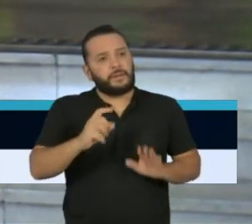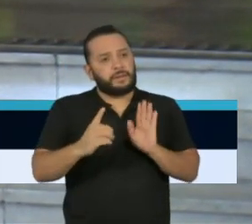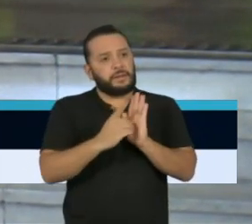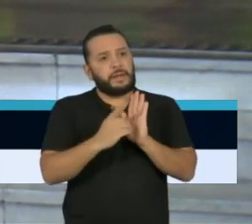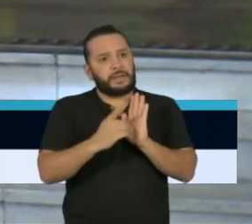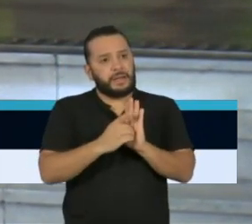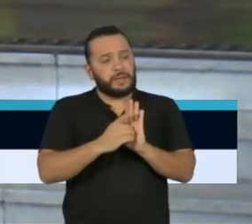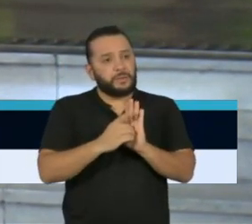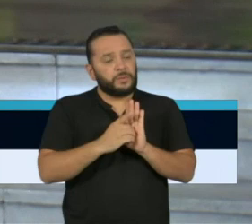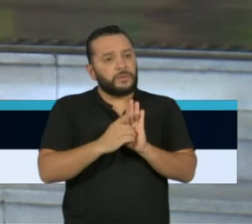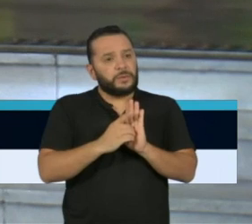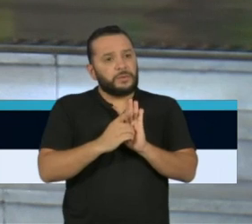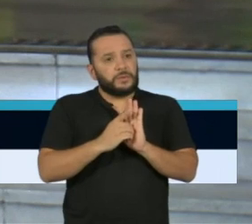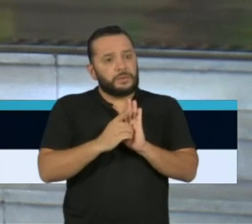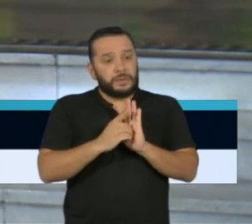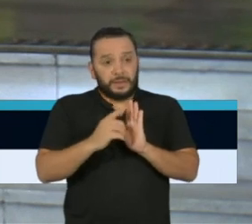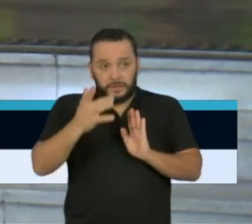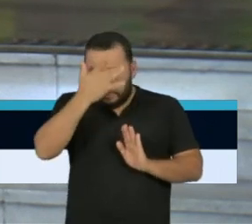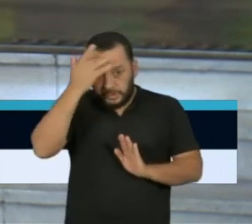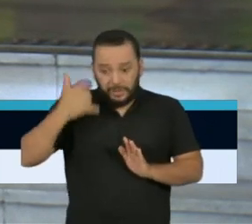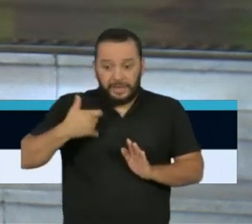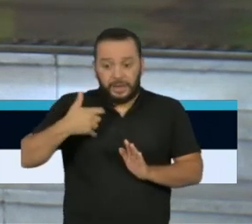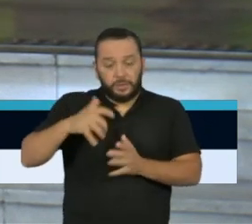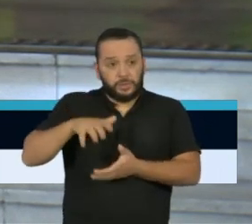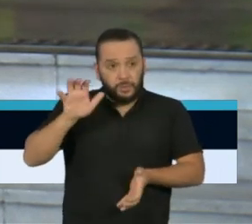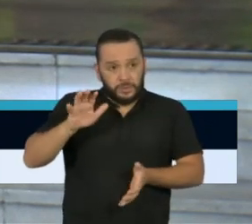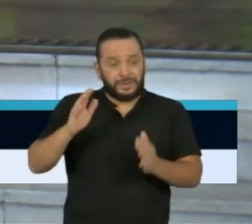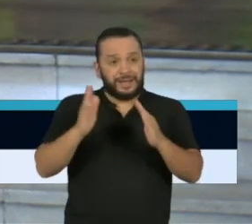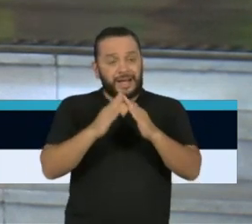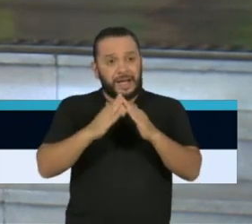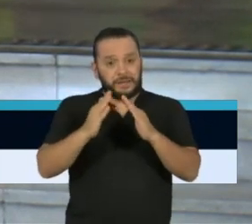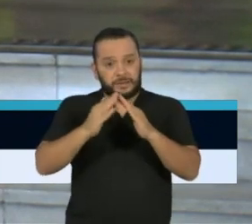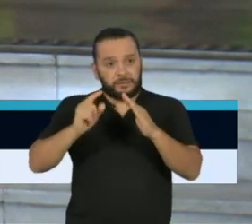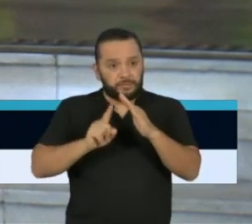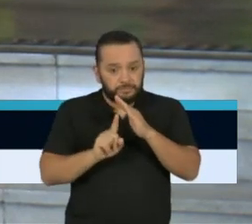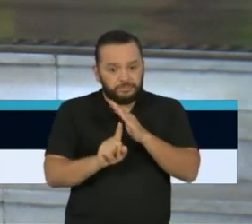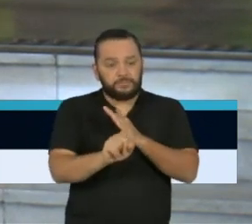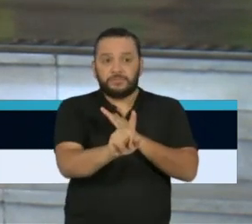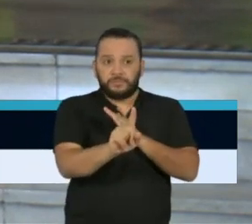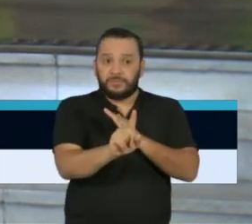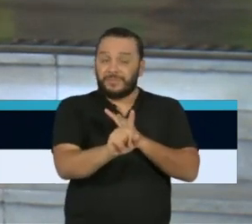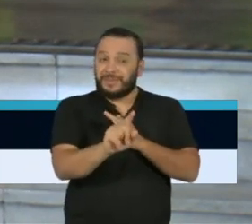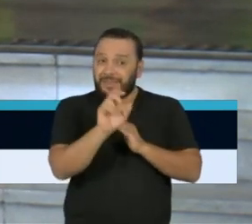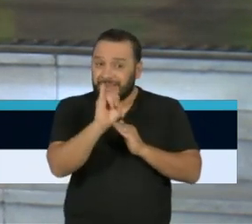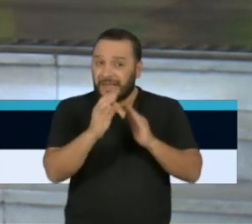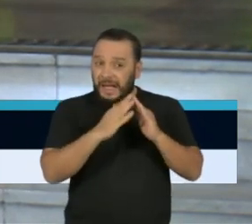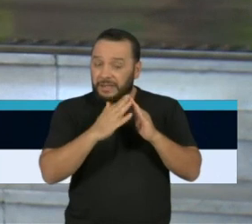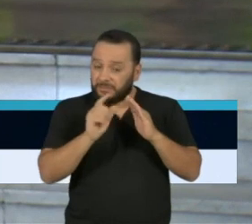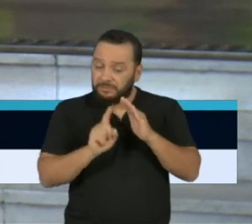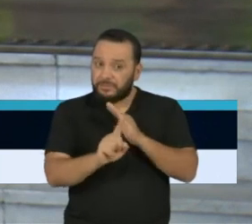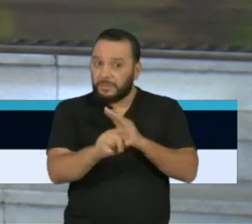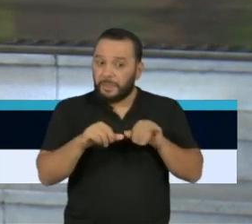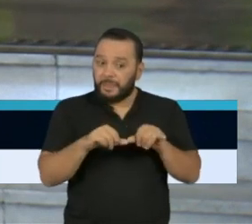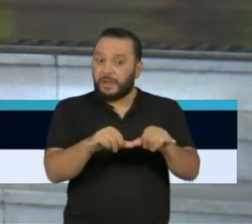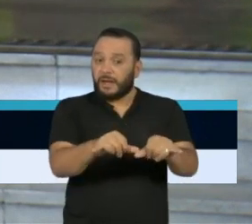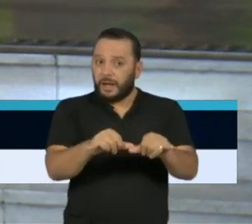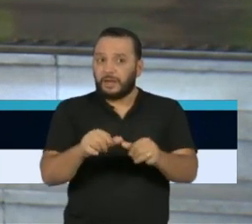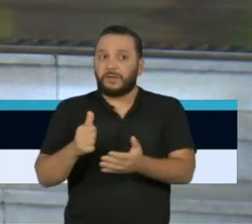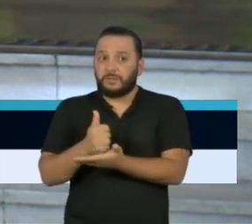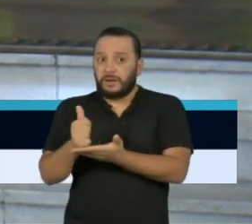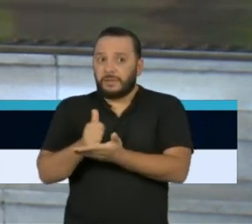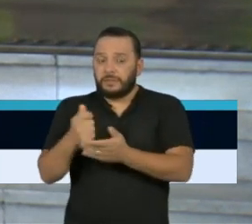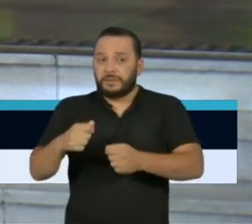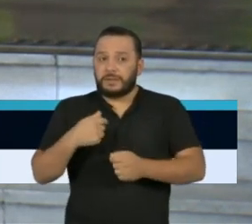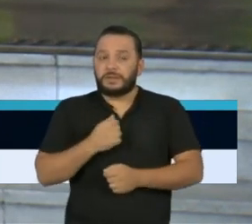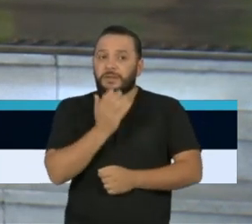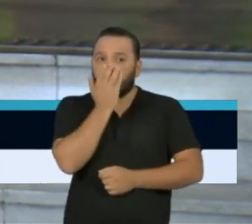que quem vai, os idosos que saírem de casa, eles não estão proibidos de sair de casa, podem sair, mas se forem a supermercados, farmácias, tem que estar com a máscara.